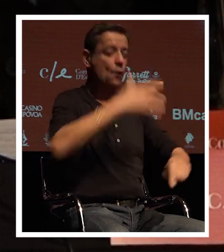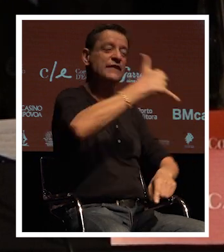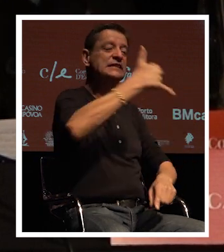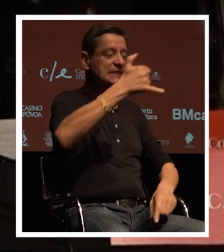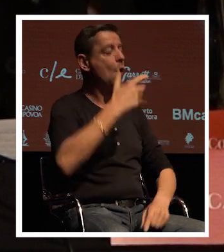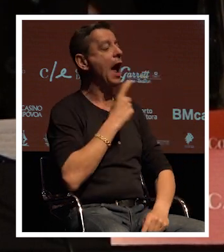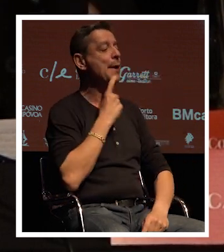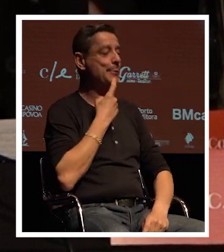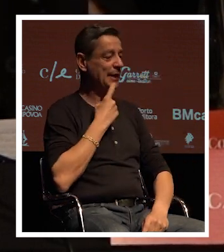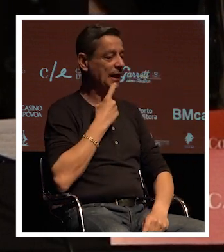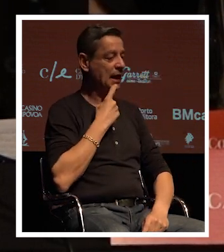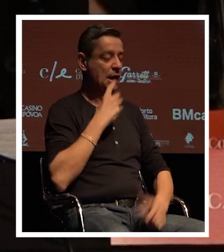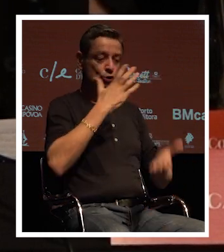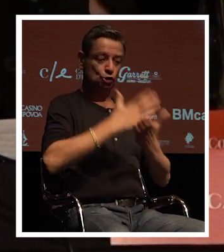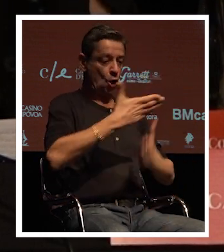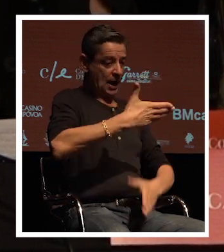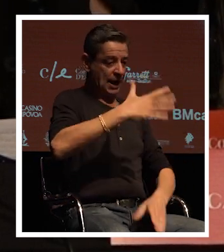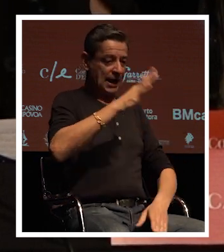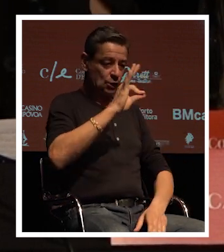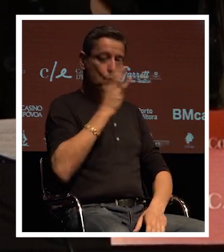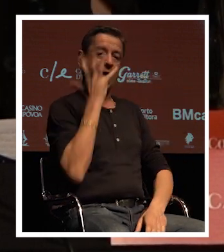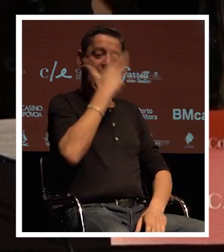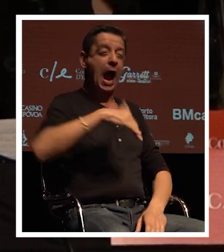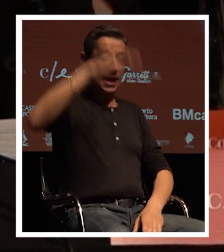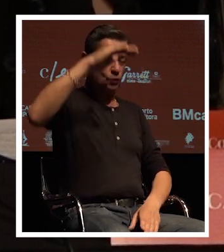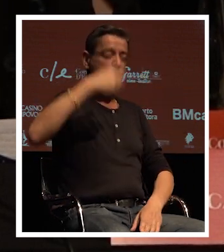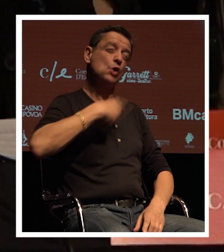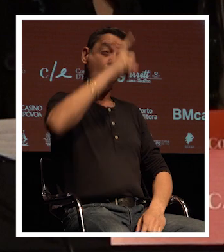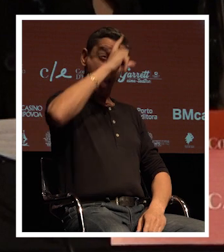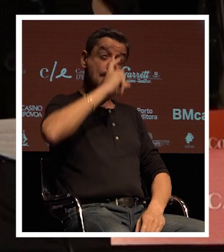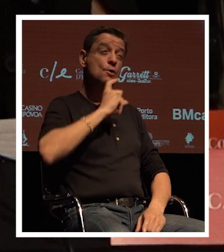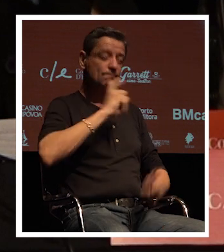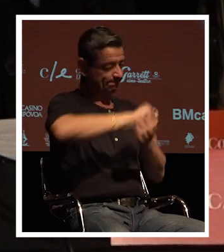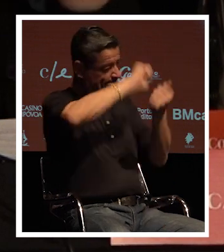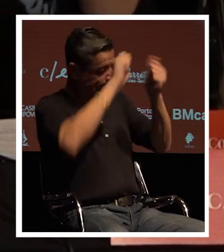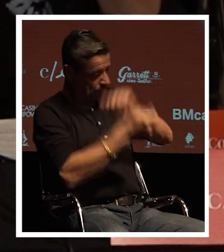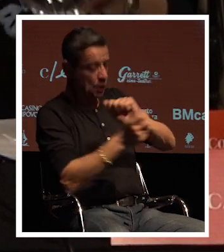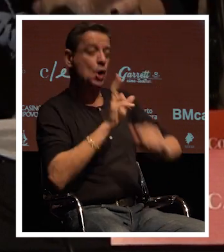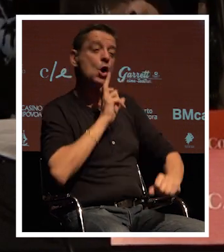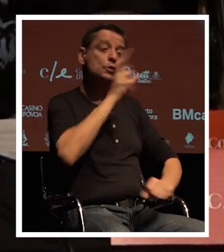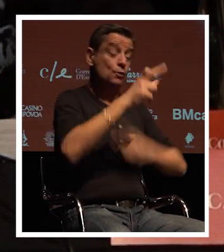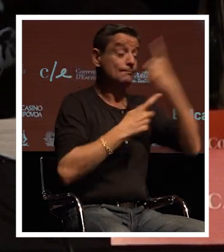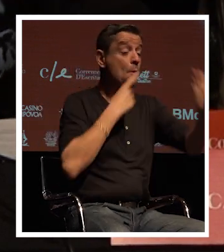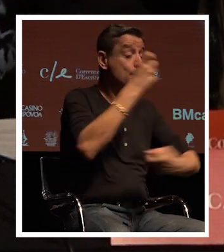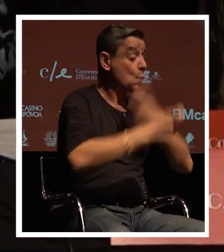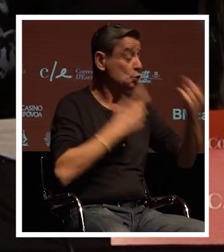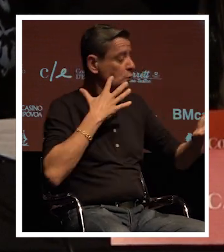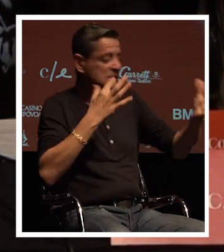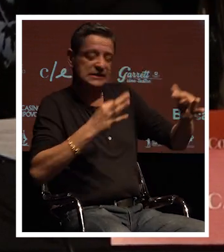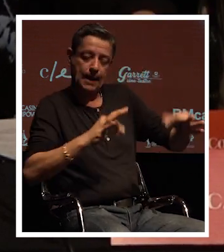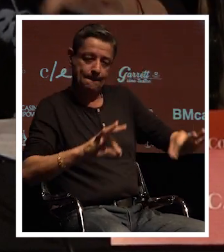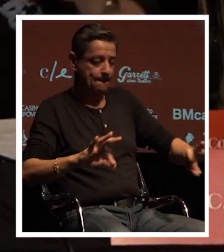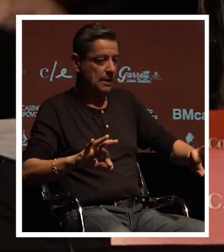Abril eu tinha só 14 anos mas lembro-me do que mudou antes Ninguém queria responder as perguntas tão simples